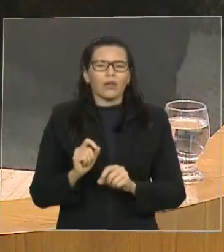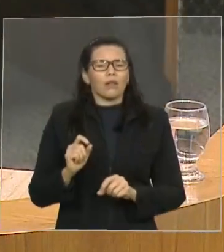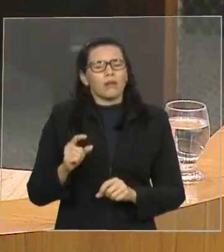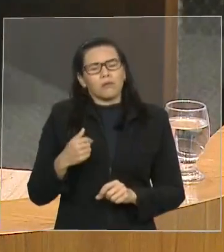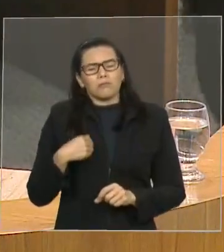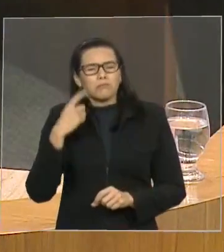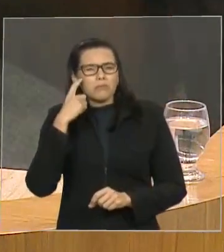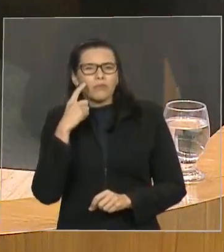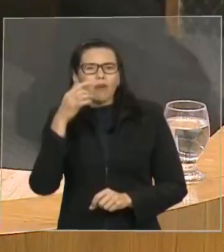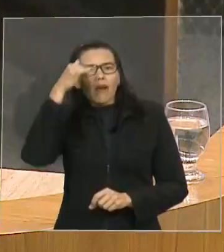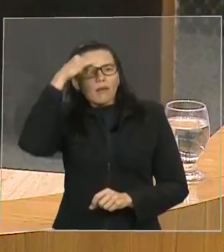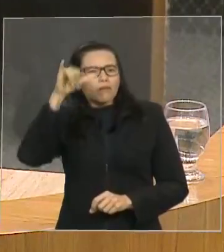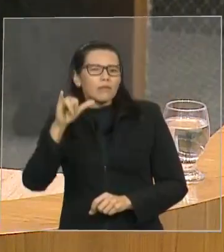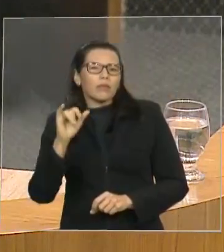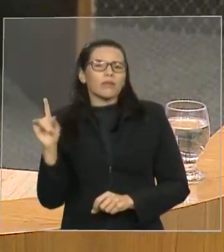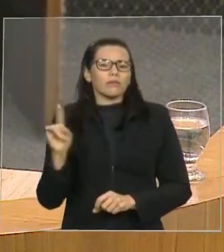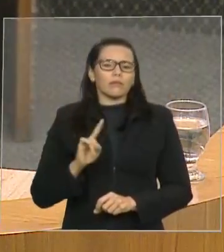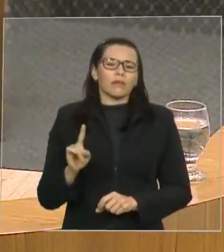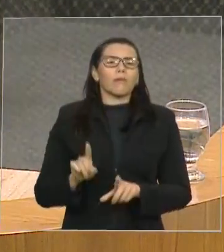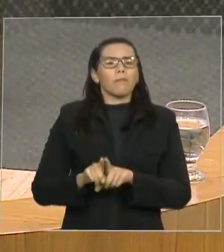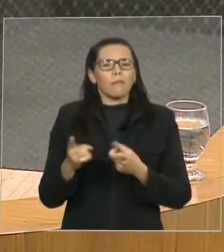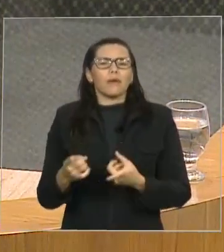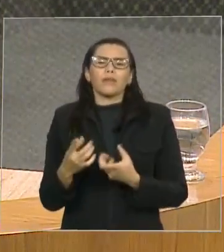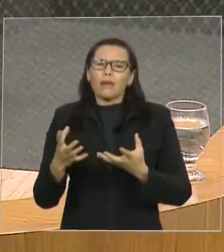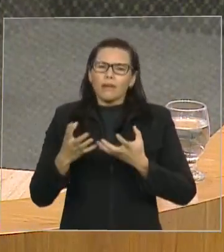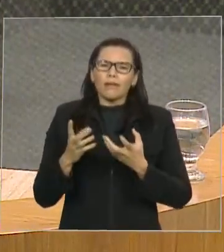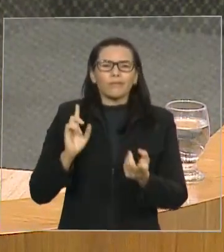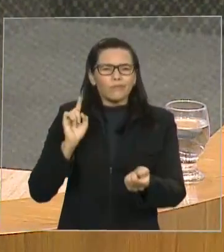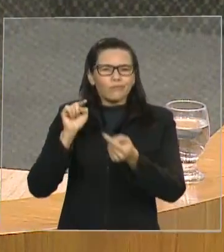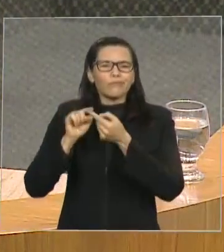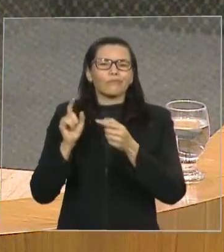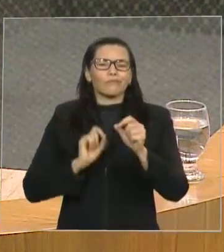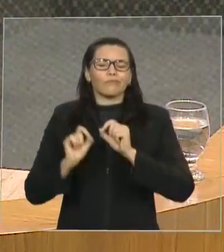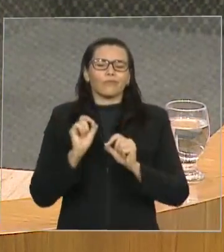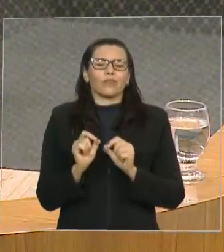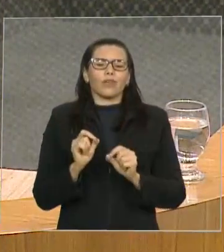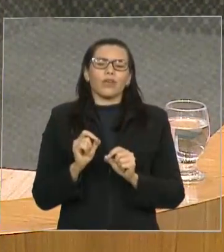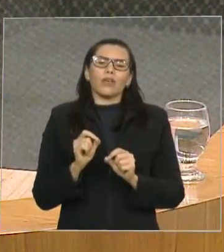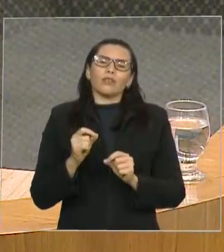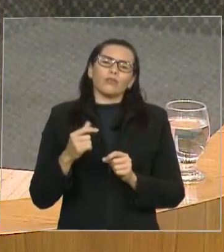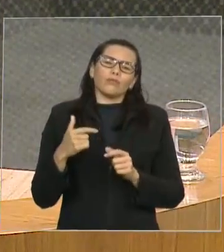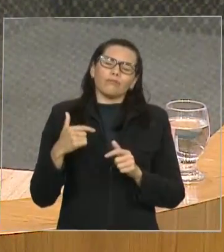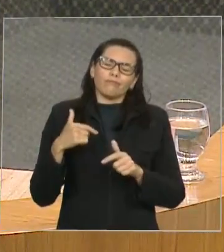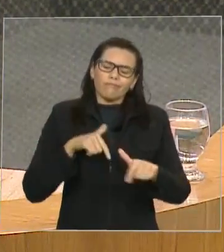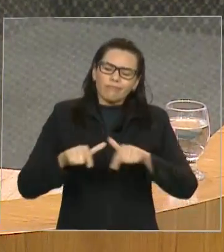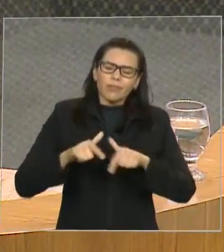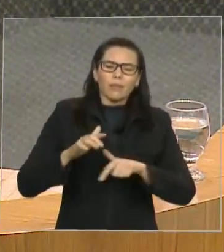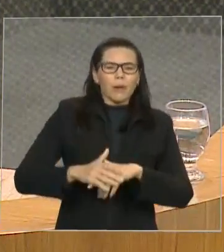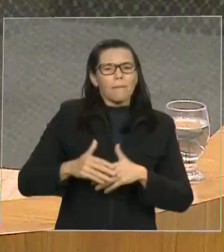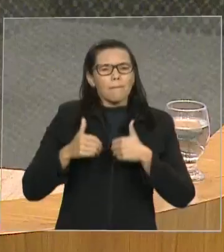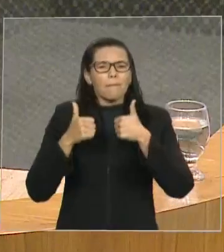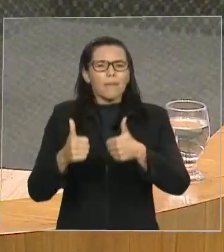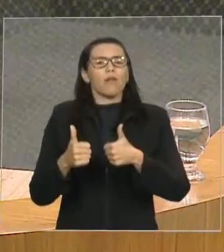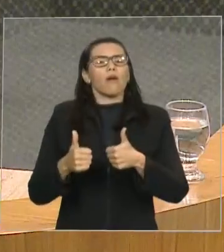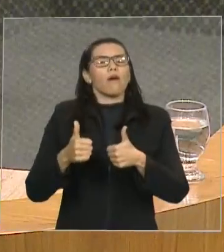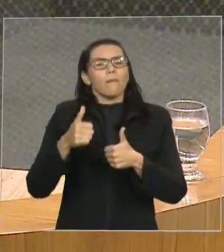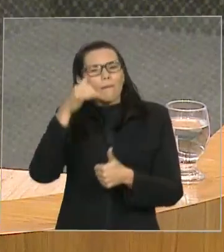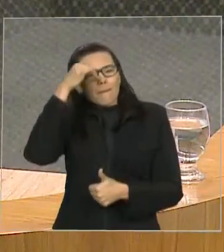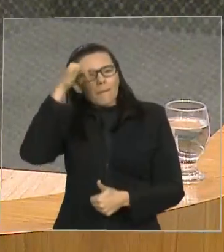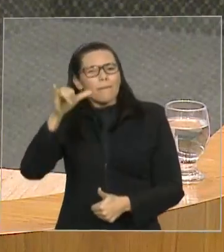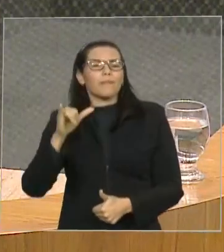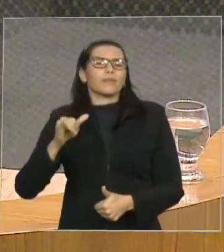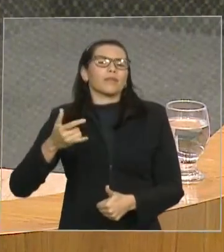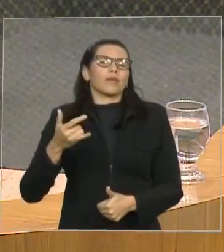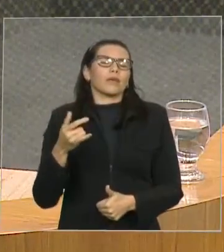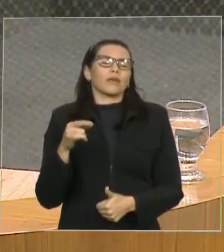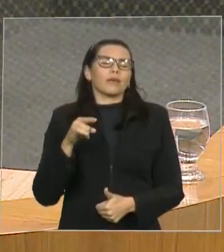menos nós temos a consciência tranquila que nós estamos tentando dar o melhor que nós temos para que a gente possa evitar que essas mulheres sofram violência. A Patrulha